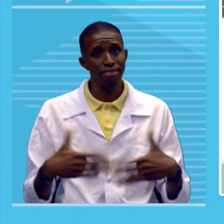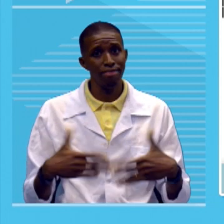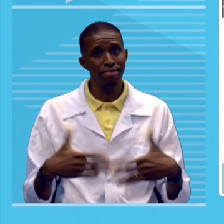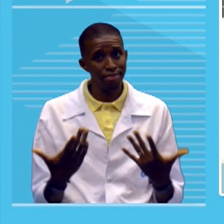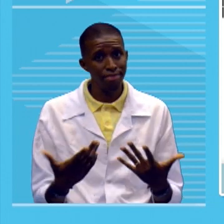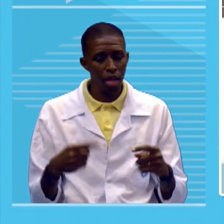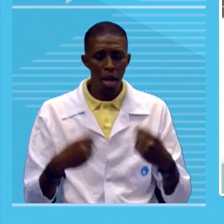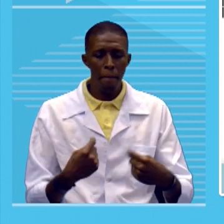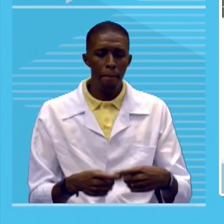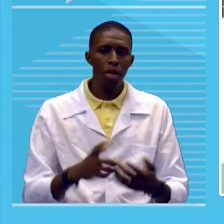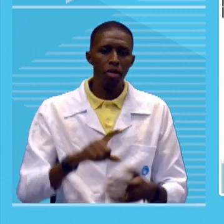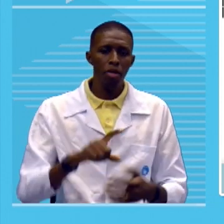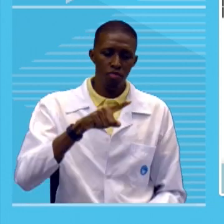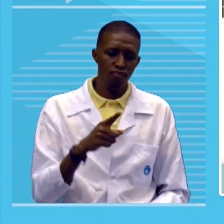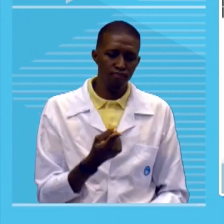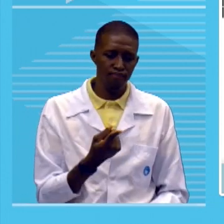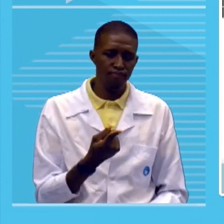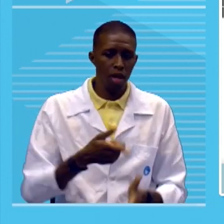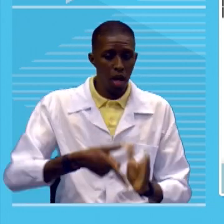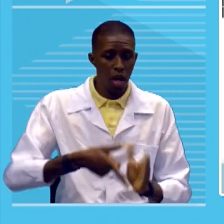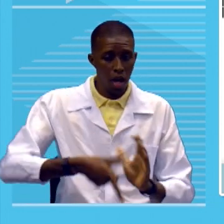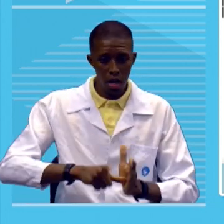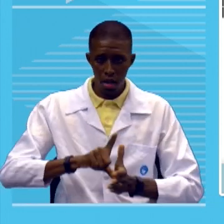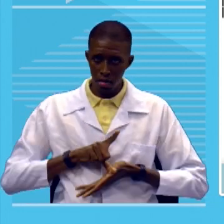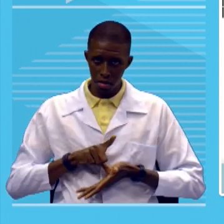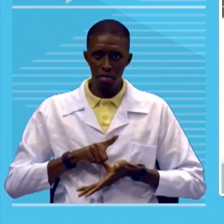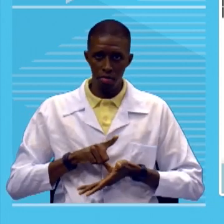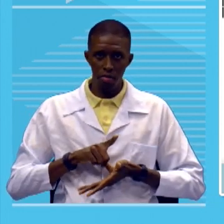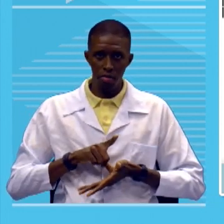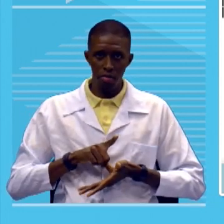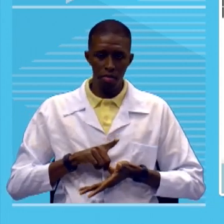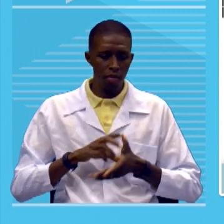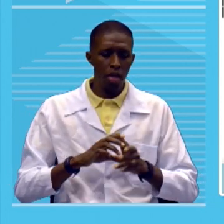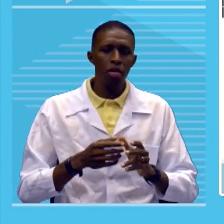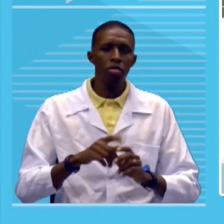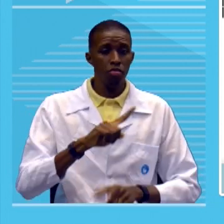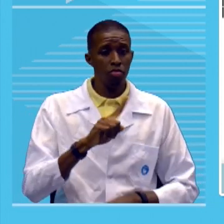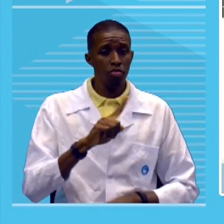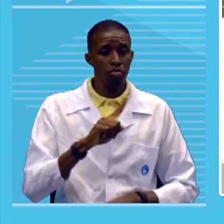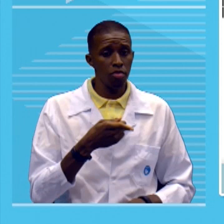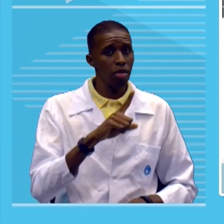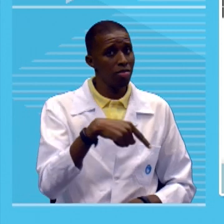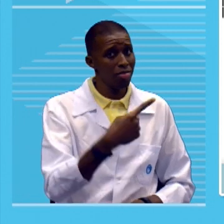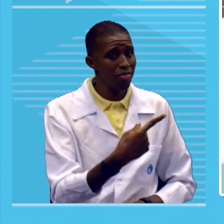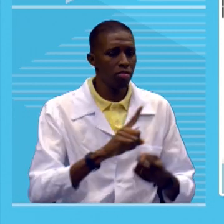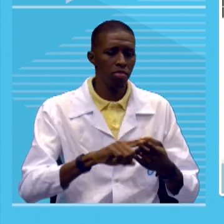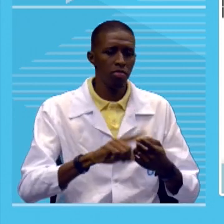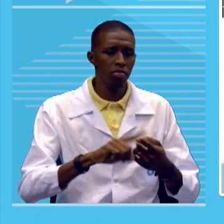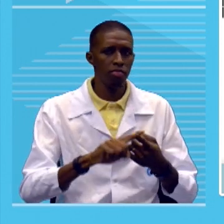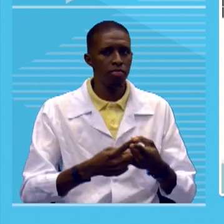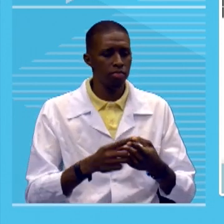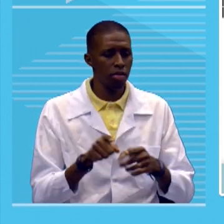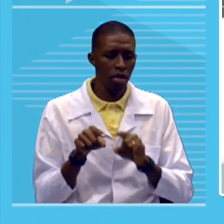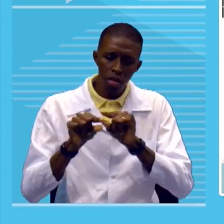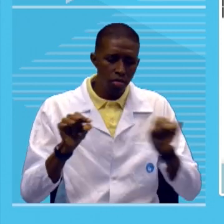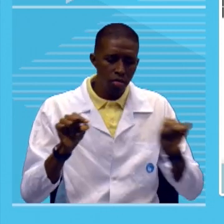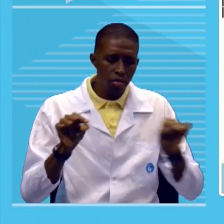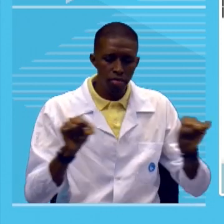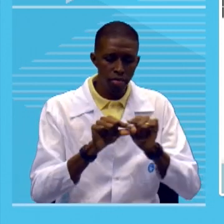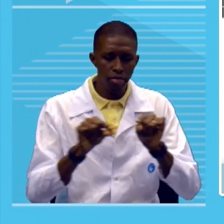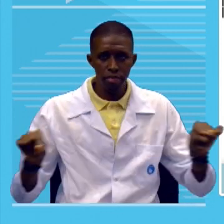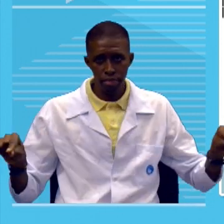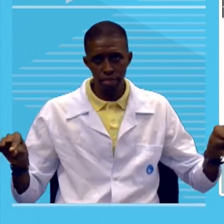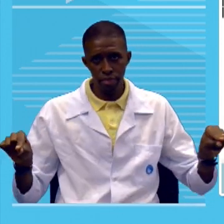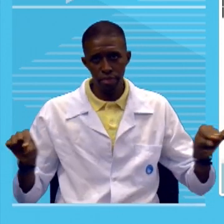depois dele, lá no meio da oração. Também você pode intercalar, sabe o quê? Você pode